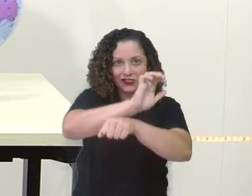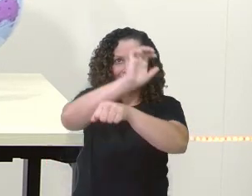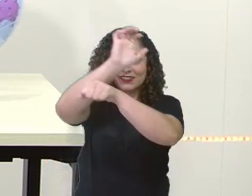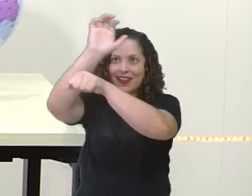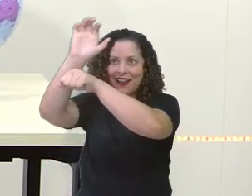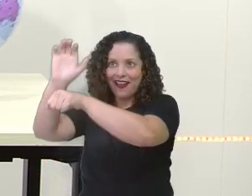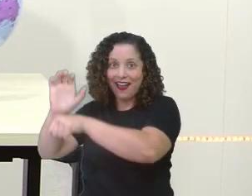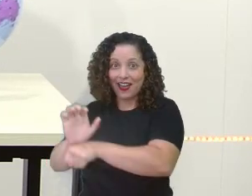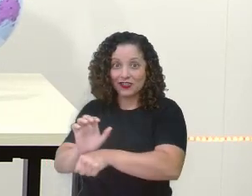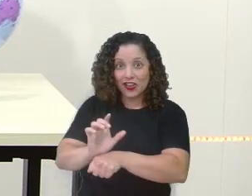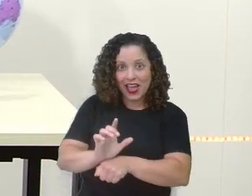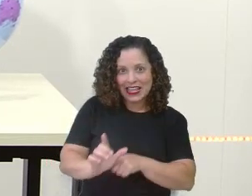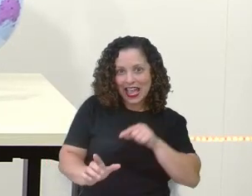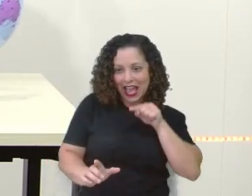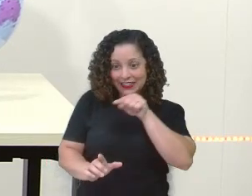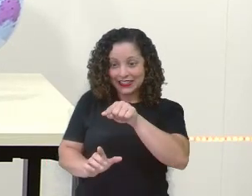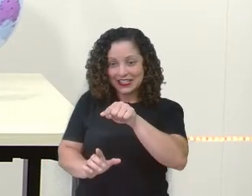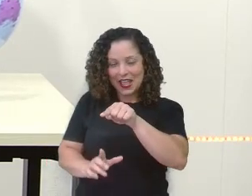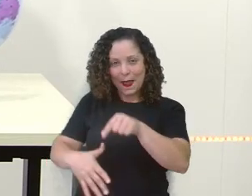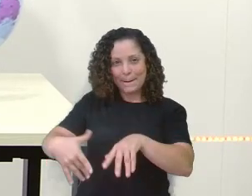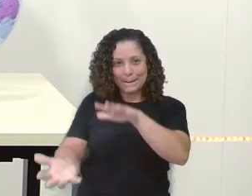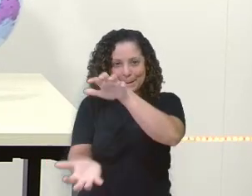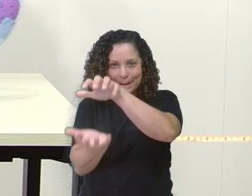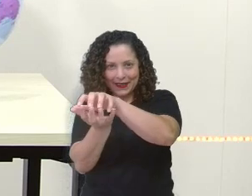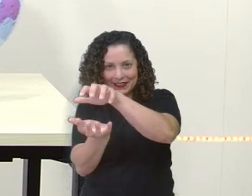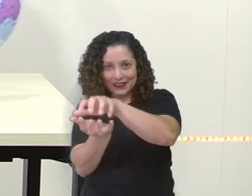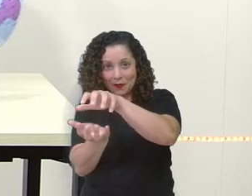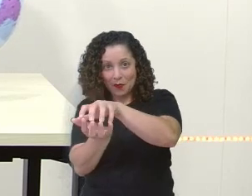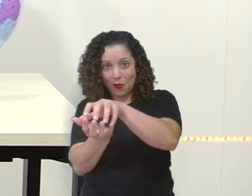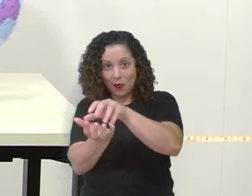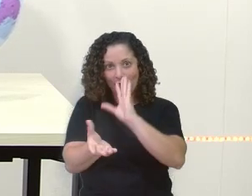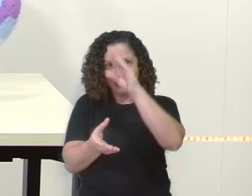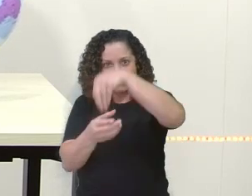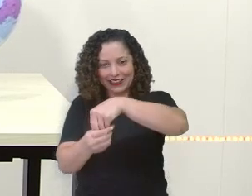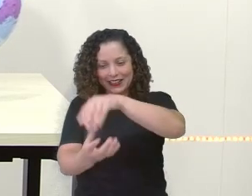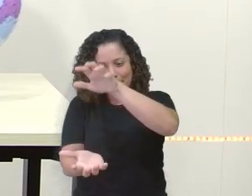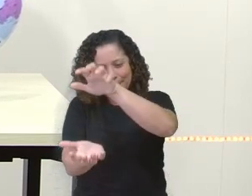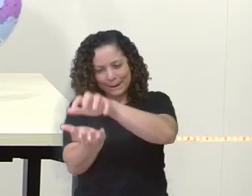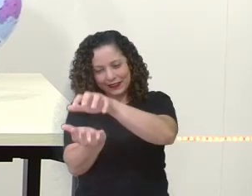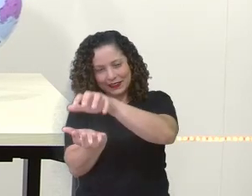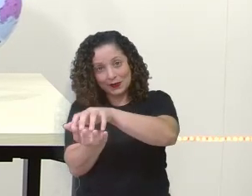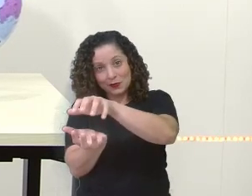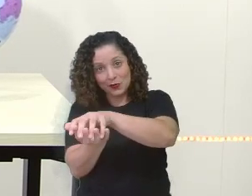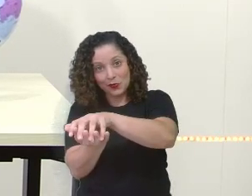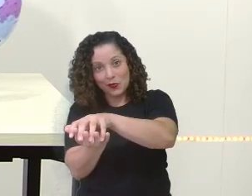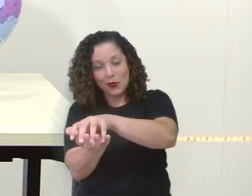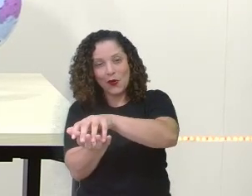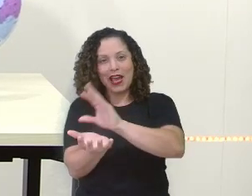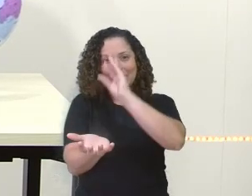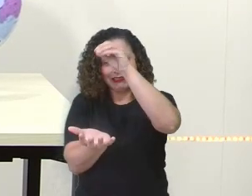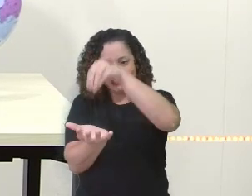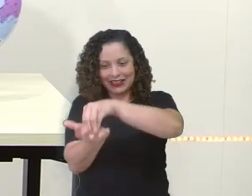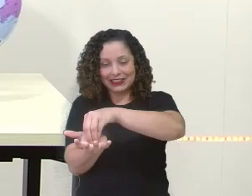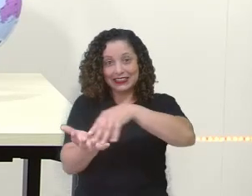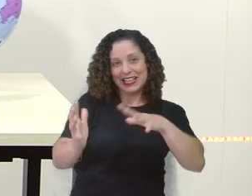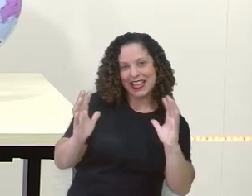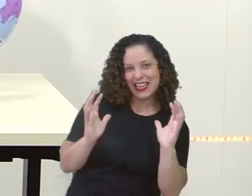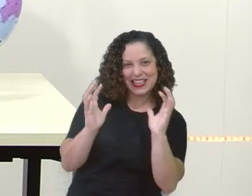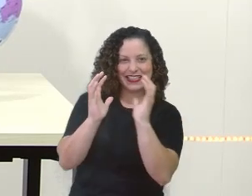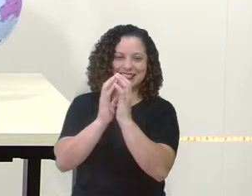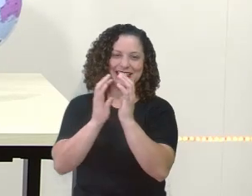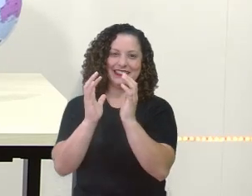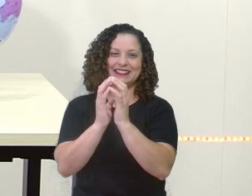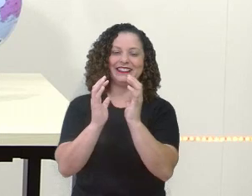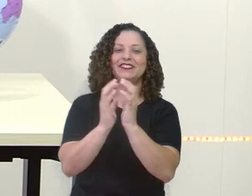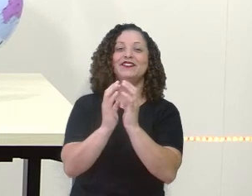é Pernambuco, nosso estado. E dentro do nosso estado, a nossa cidade, o